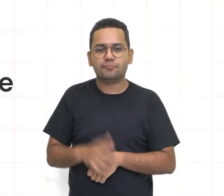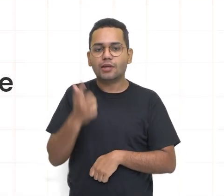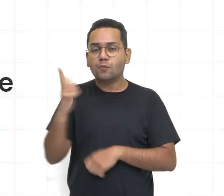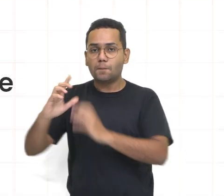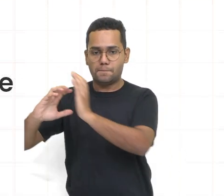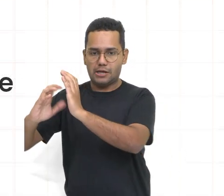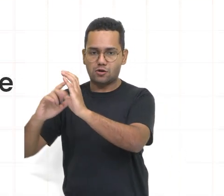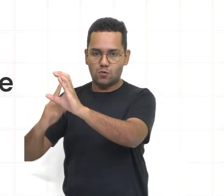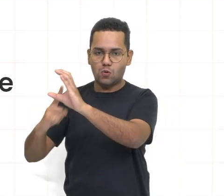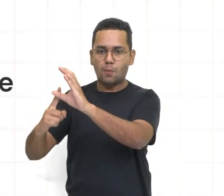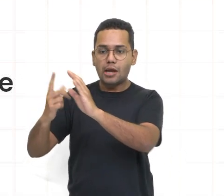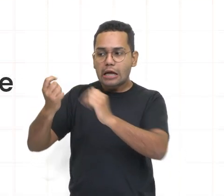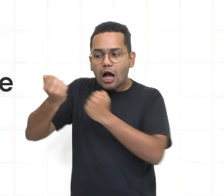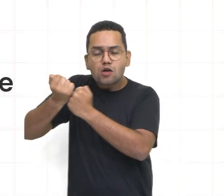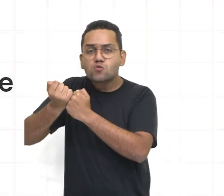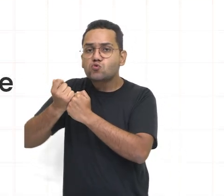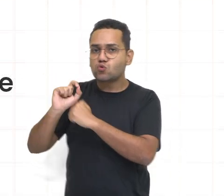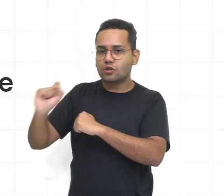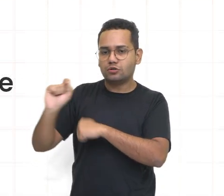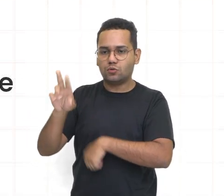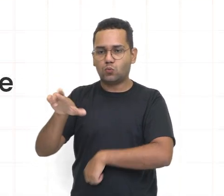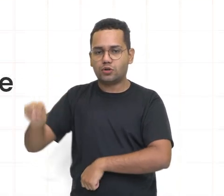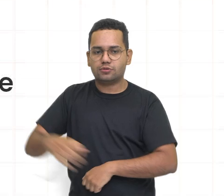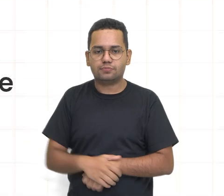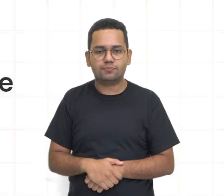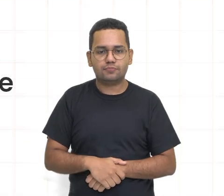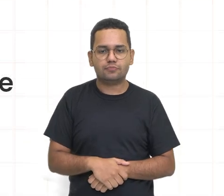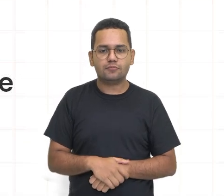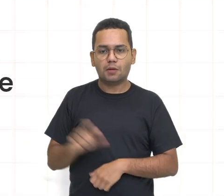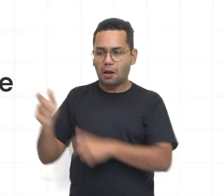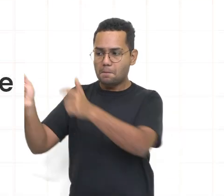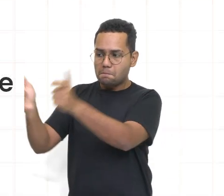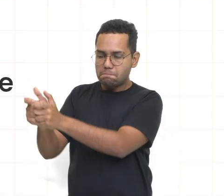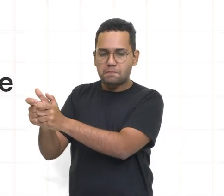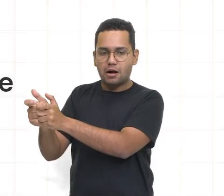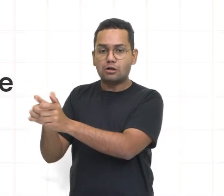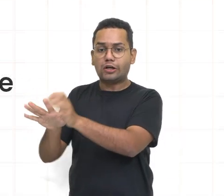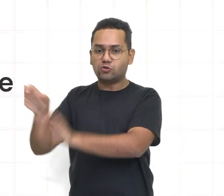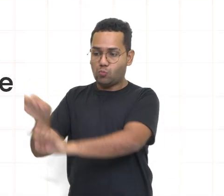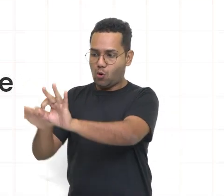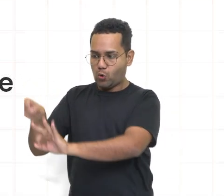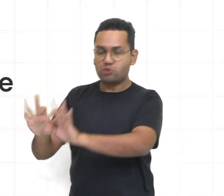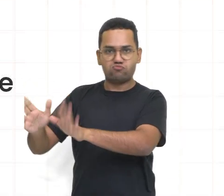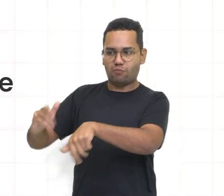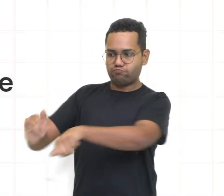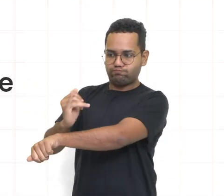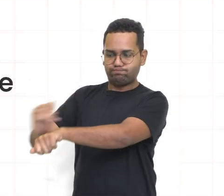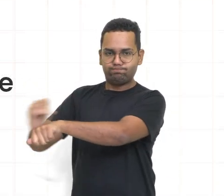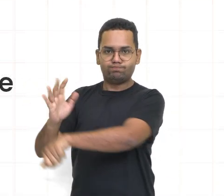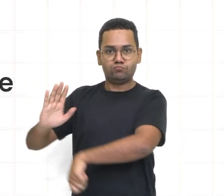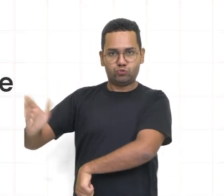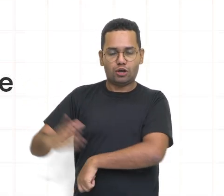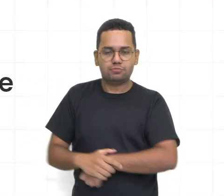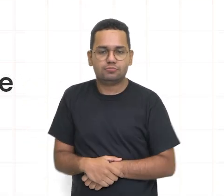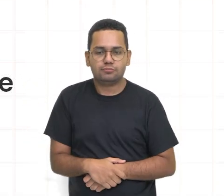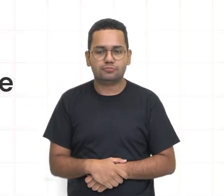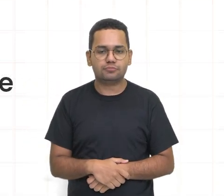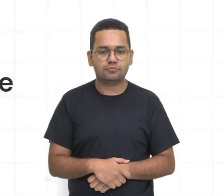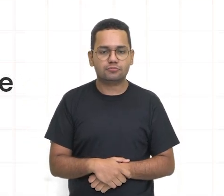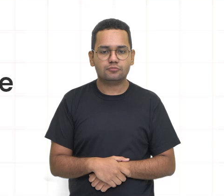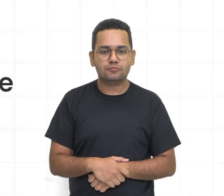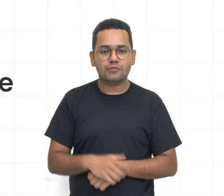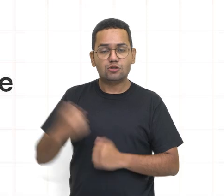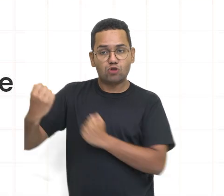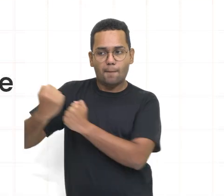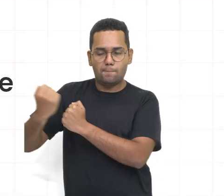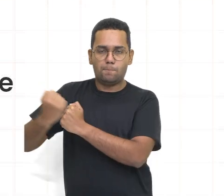União Soviética. Embora em menor número, os comunistas estavam melhor organizados estrategicamente e contavam com um